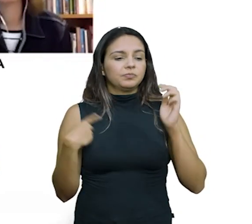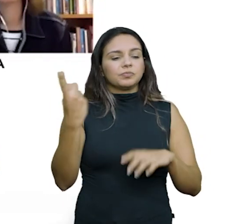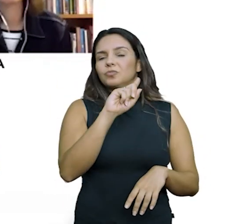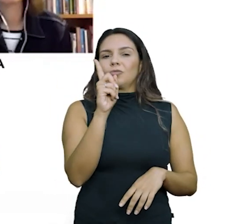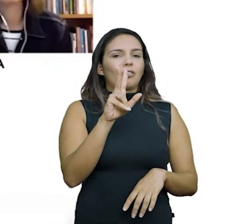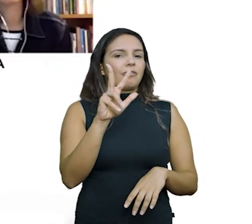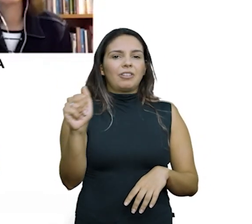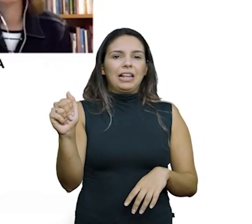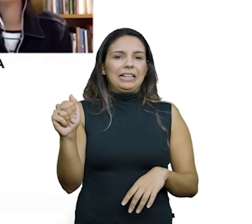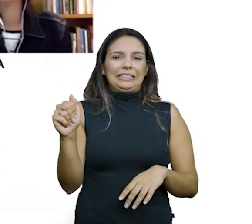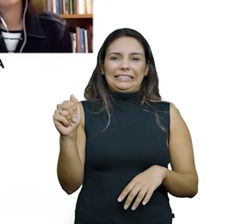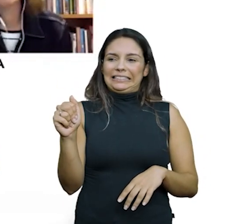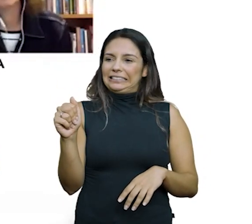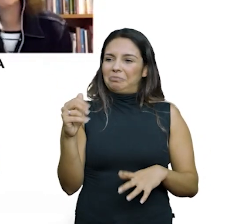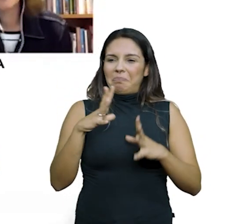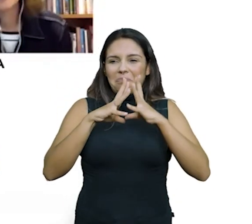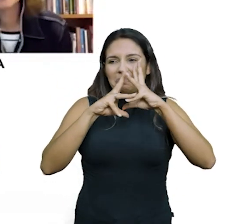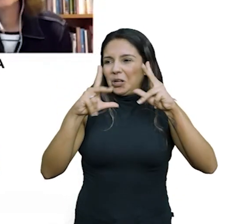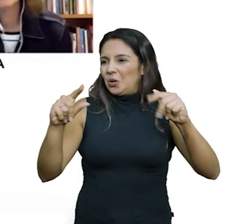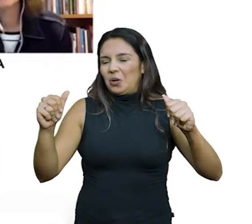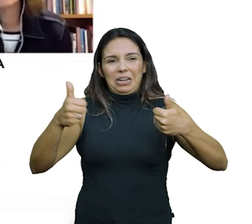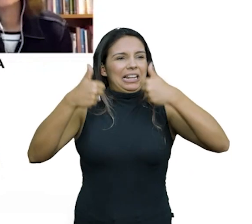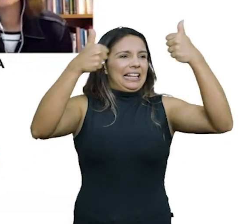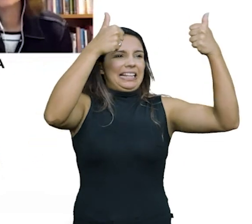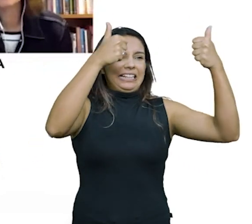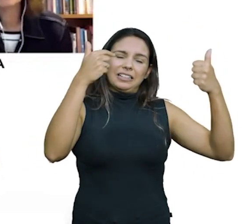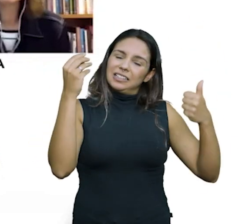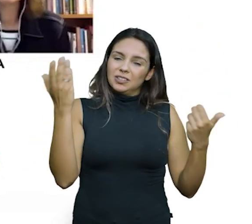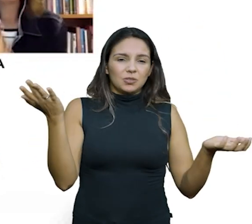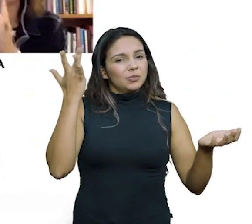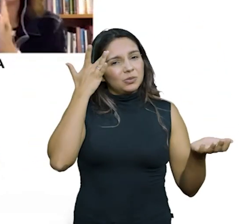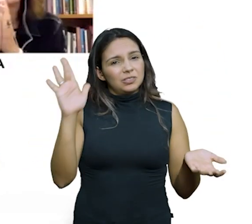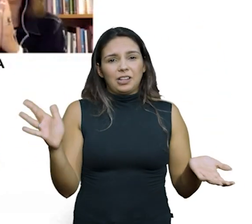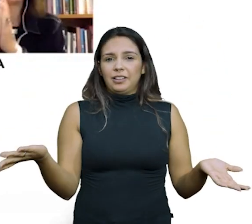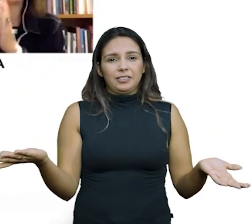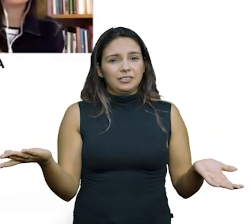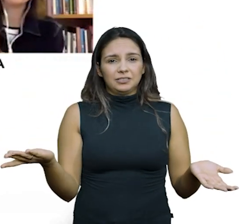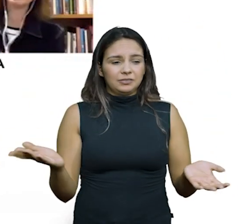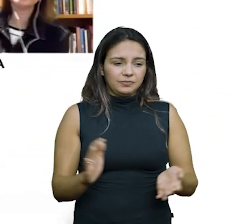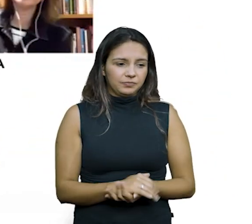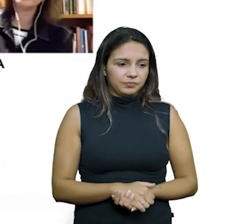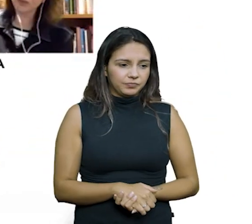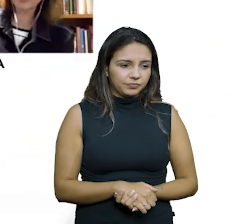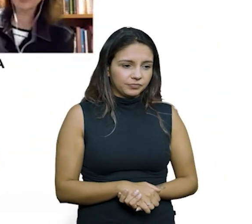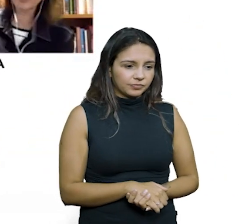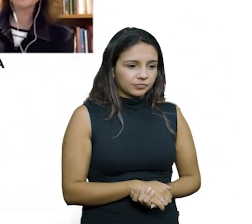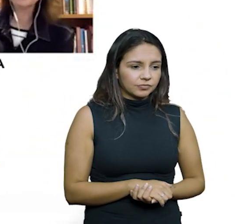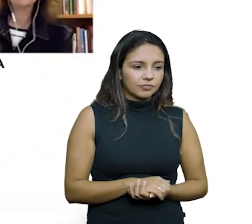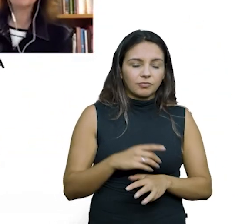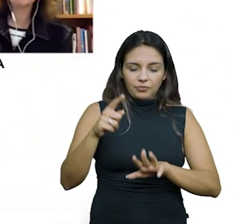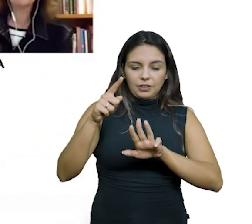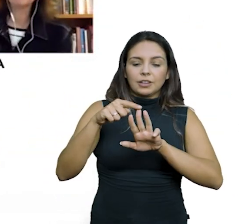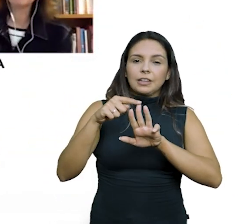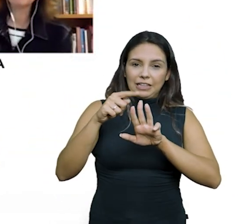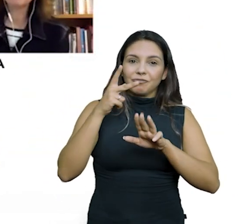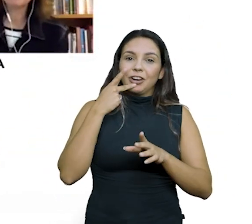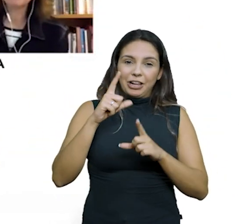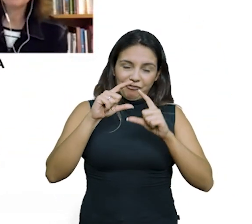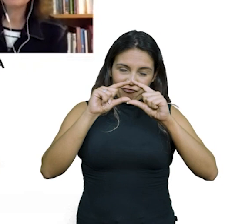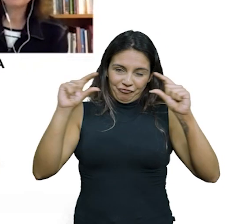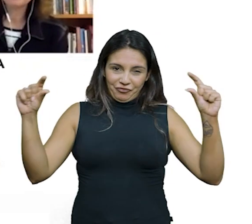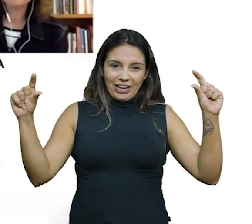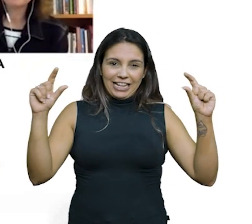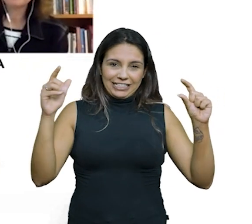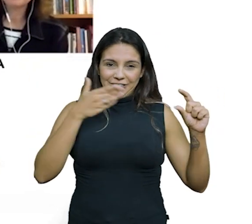achando que nós não vamos emendar ainda dessa vez. Mas tomara que eu esteja errado. Tomara. Se for assim, eu prefiro aquela frase do